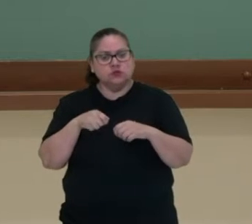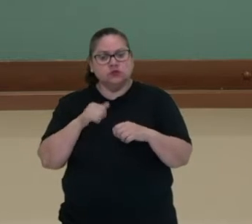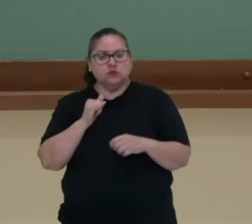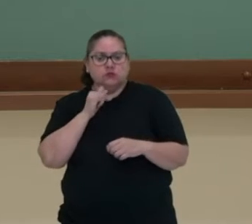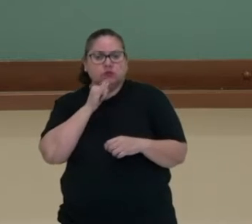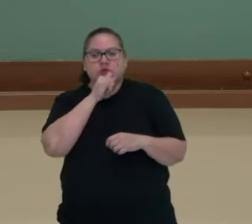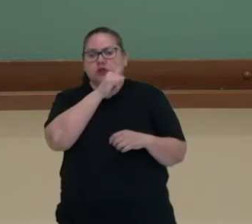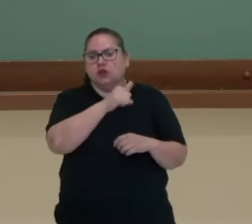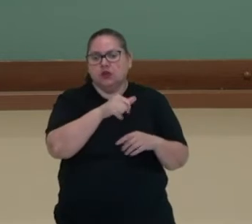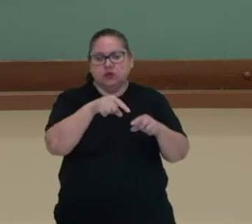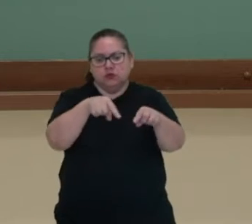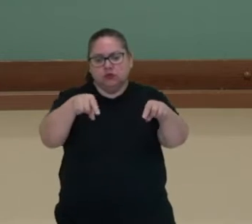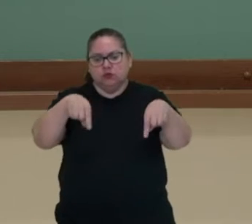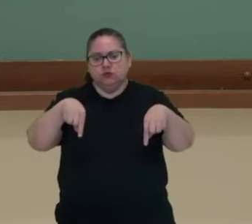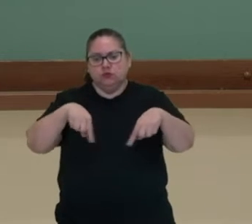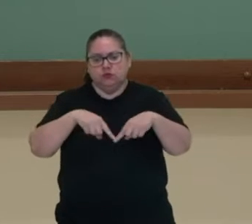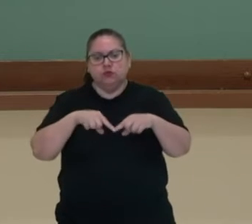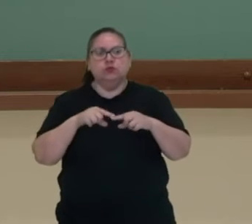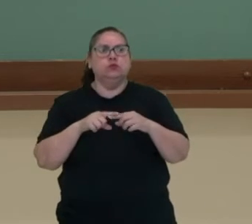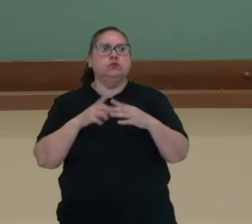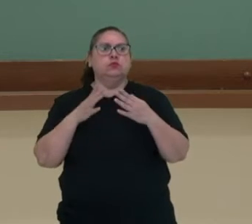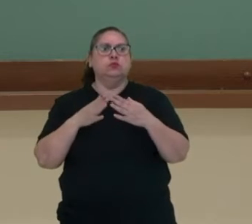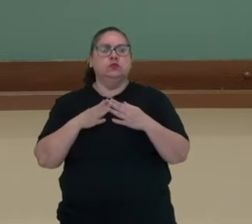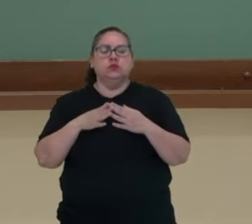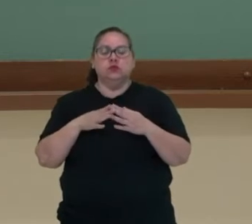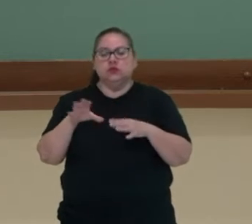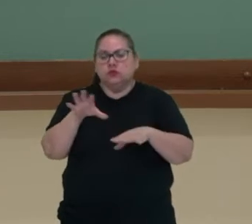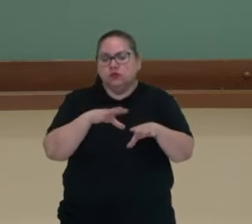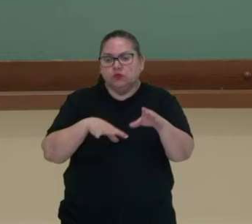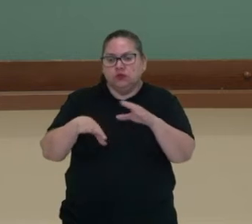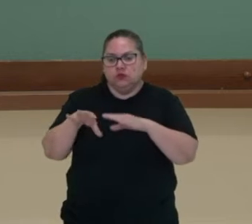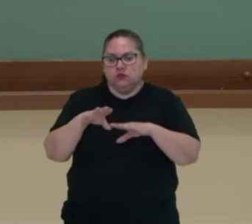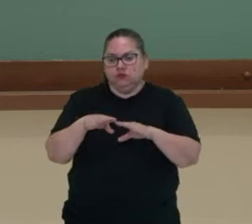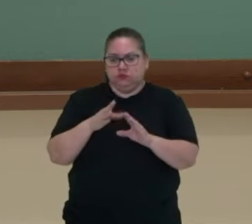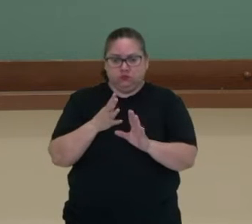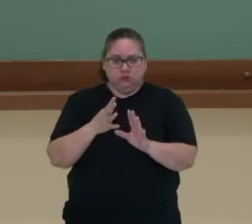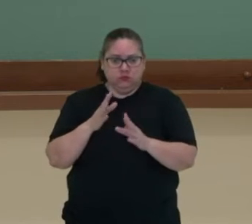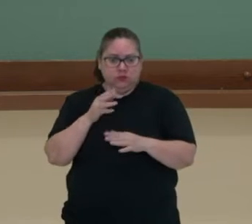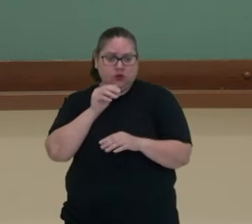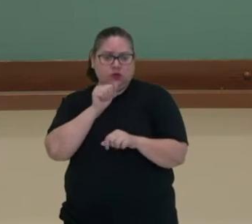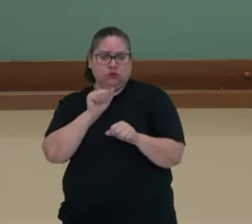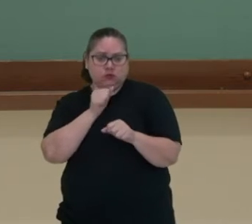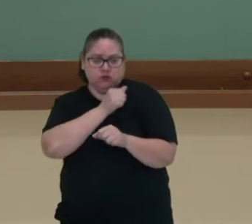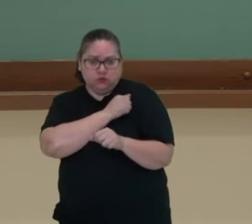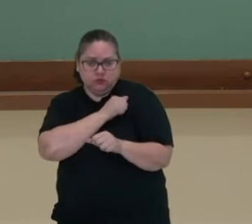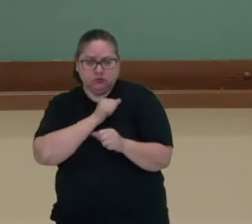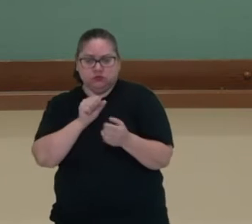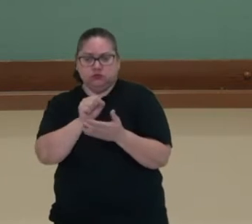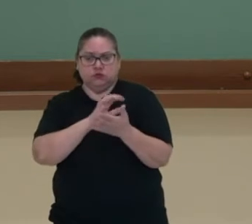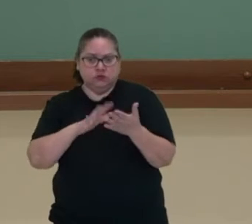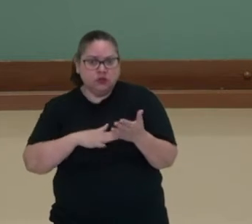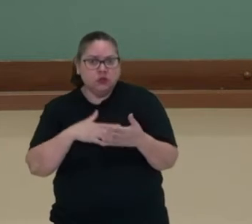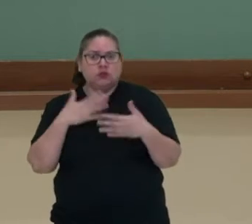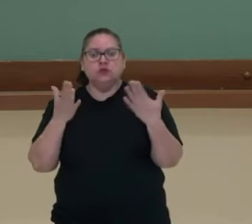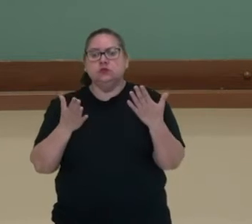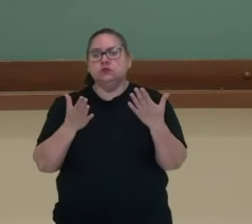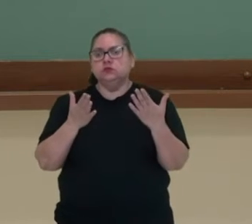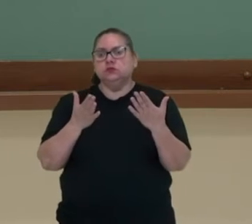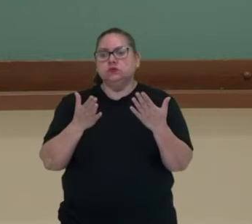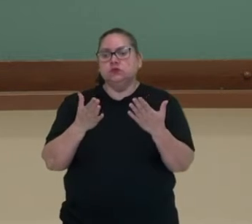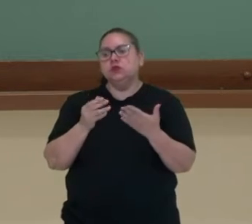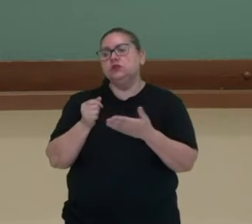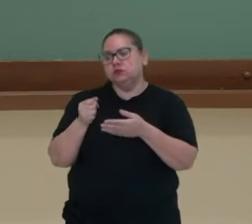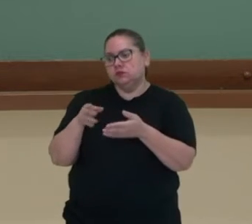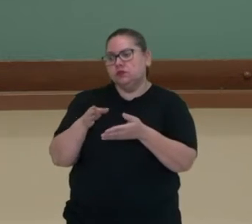destinar um comunicado, fazer uma convocação, organizar os alunos em alguma atividade, né? Então a gente conta